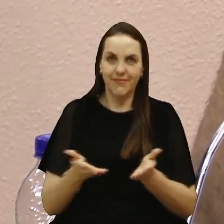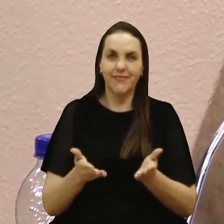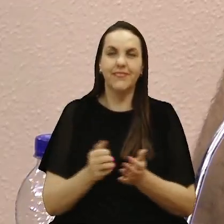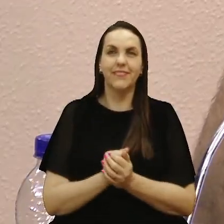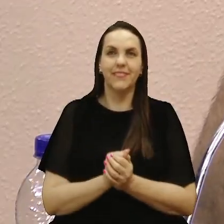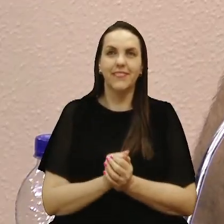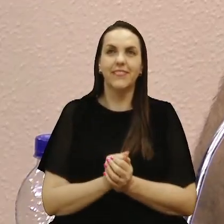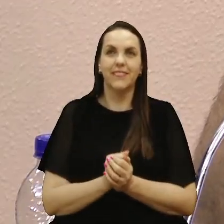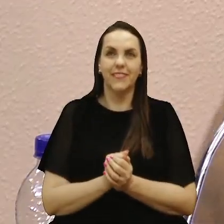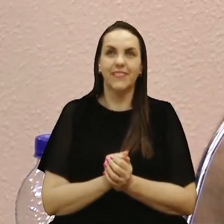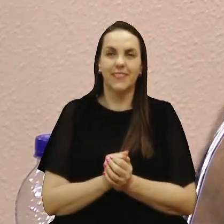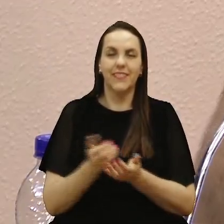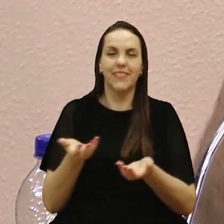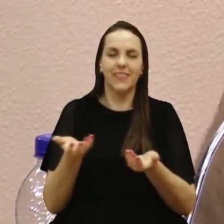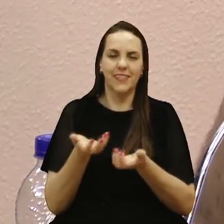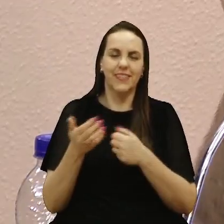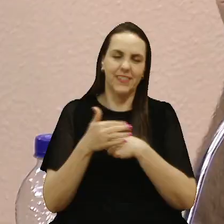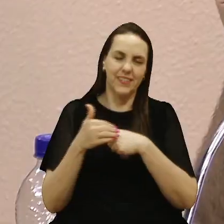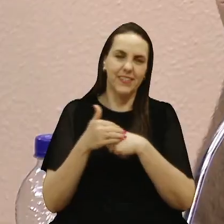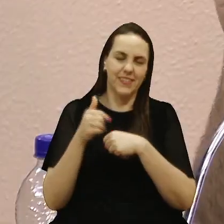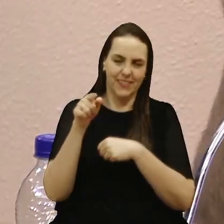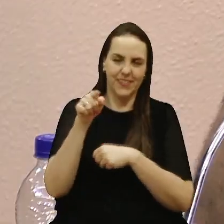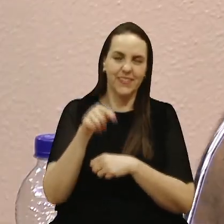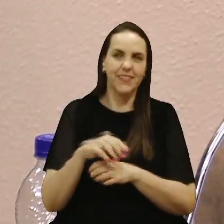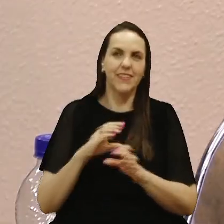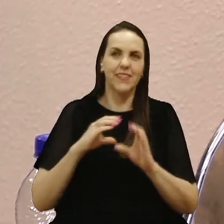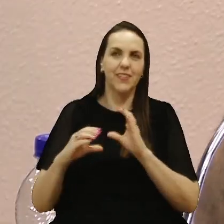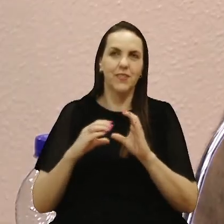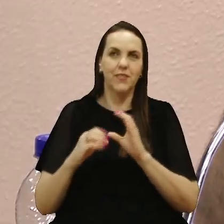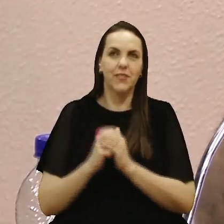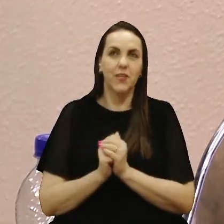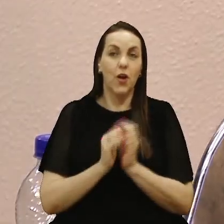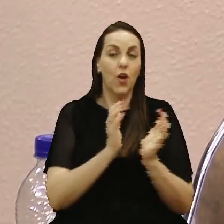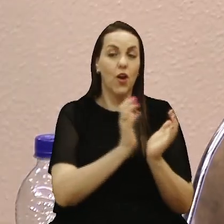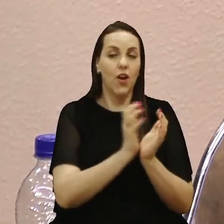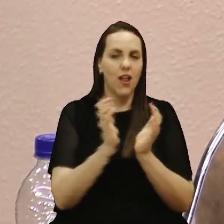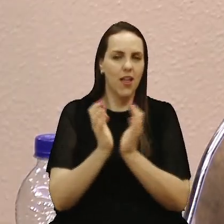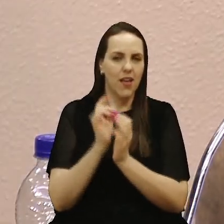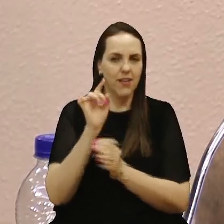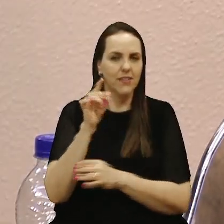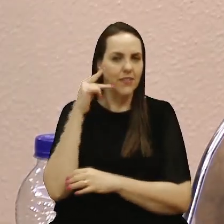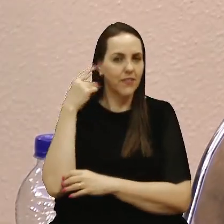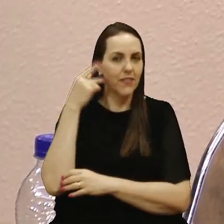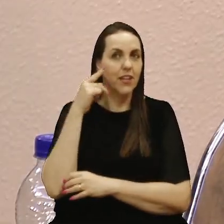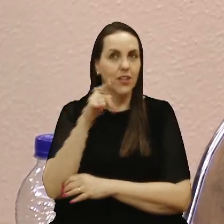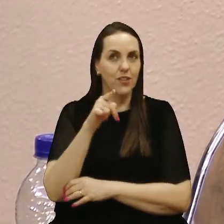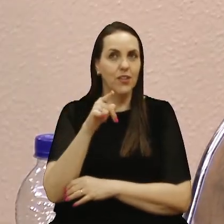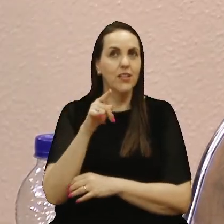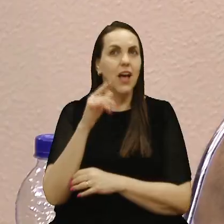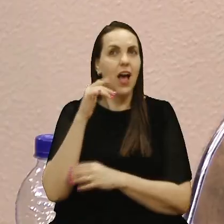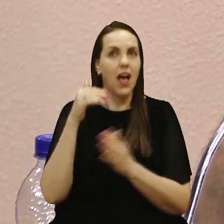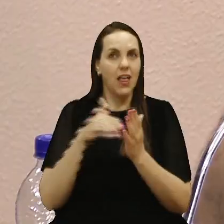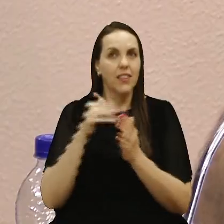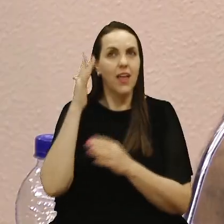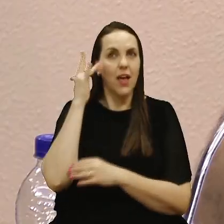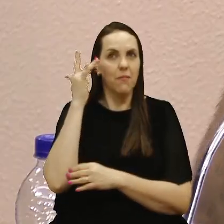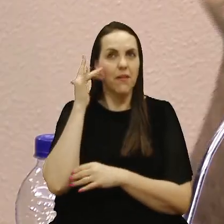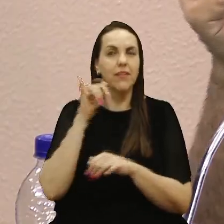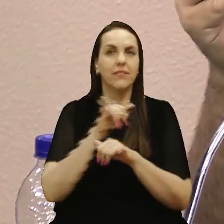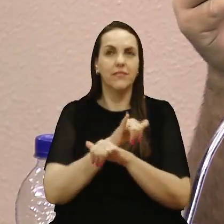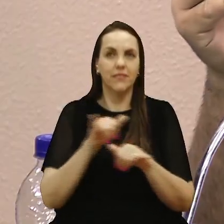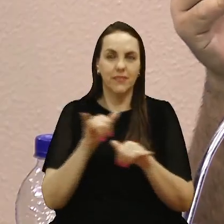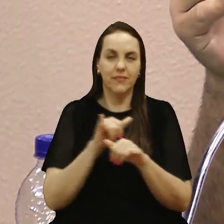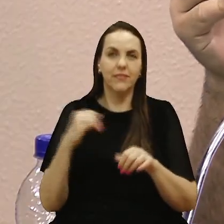nossa querida comunicação. E digo aos colegas vereadores, até ao mais tardar amanhã, tenham uma notícia